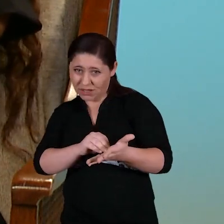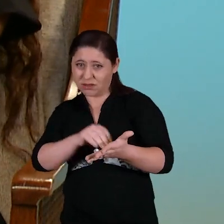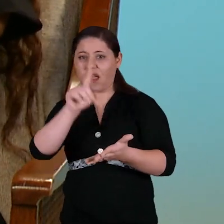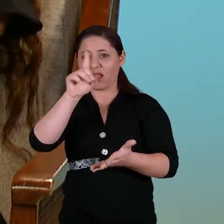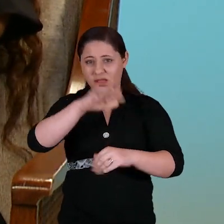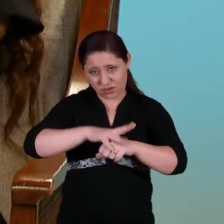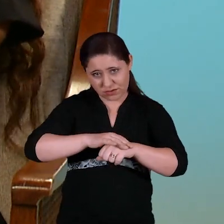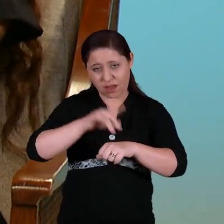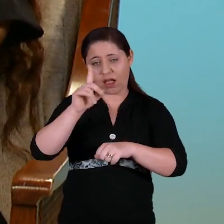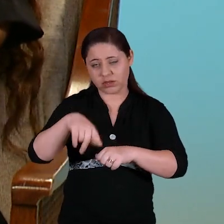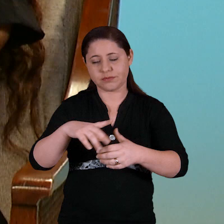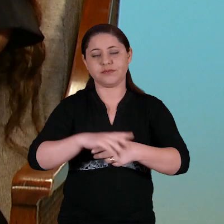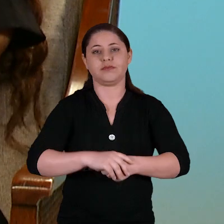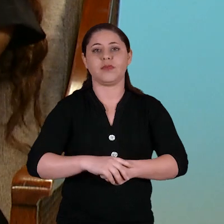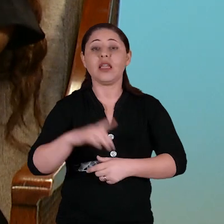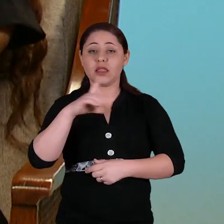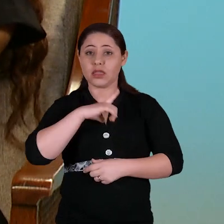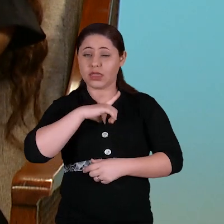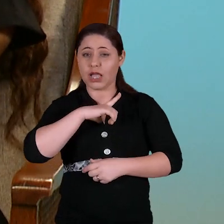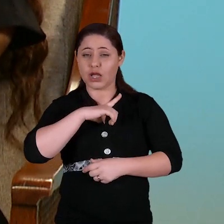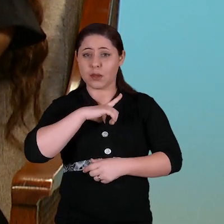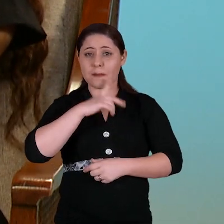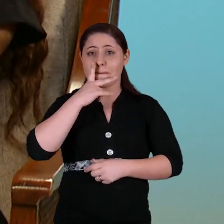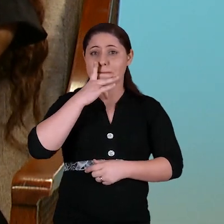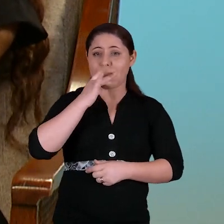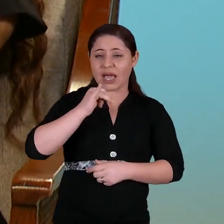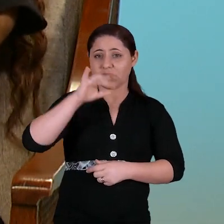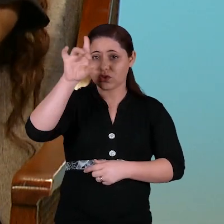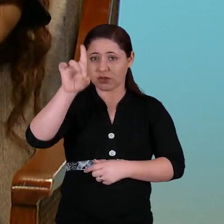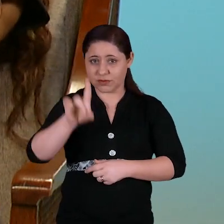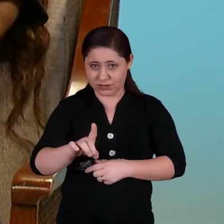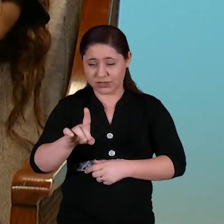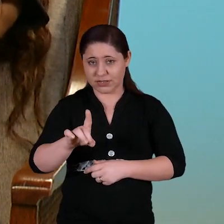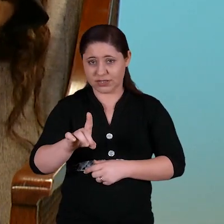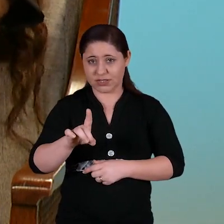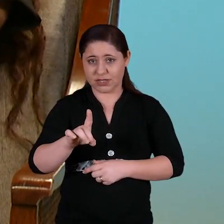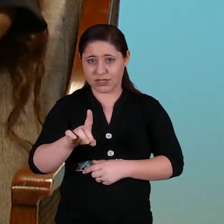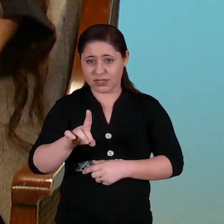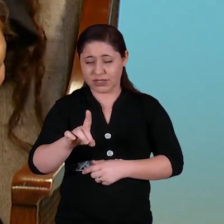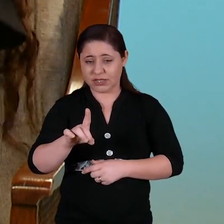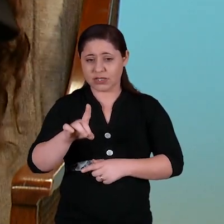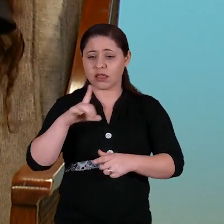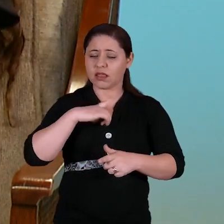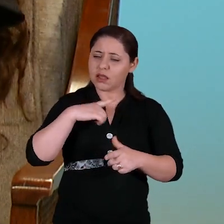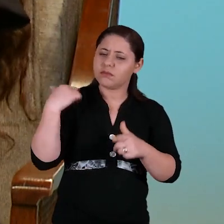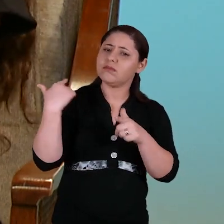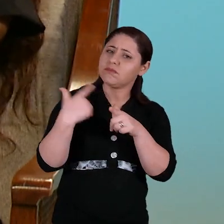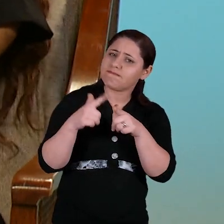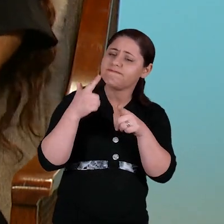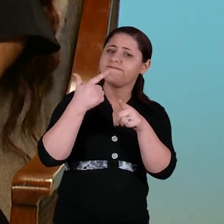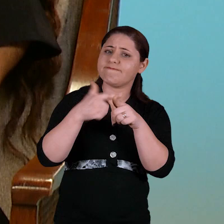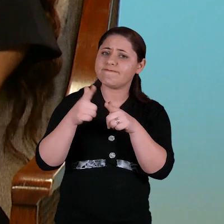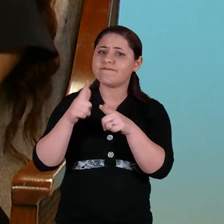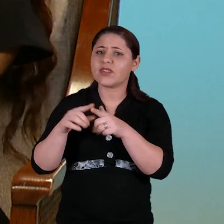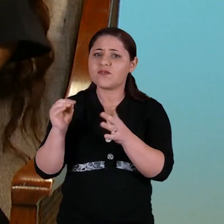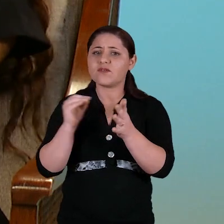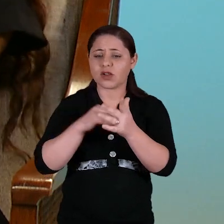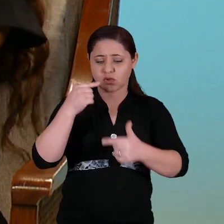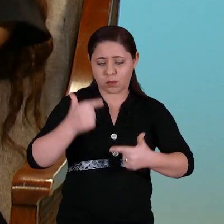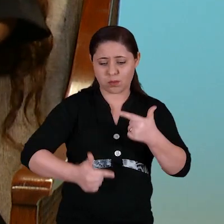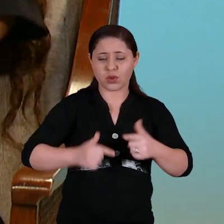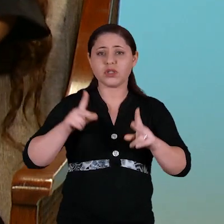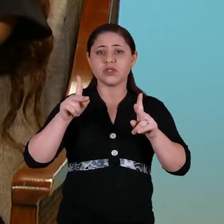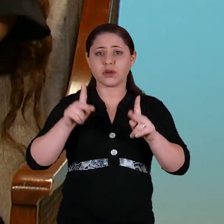aí, assim, tendo pais com deficiência, claro que tem toda uma problemática aí de falta de políticas